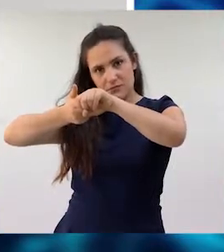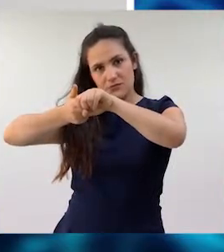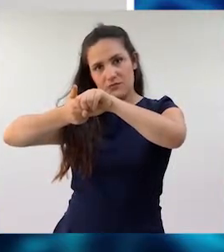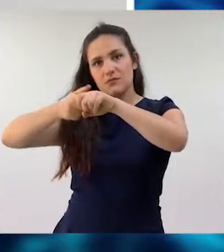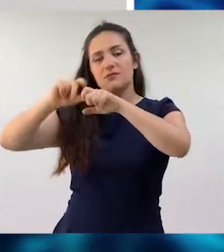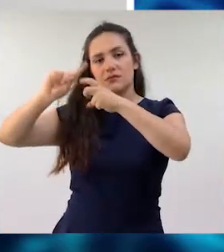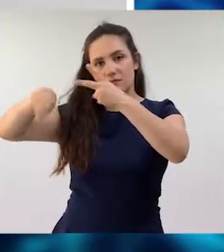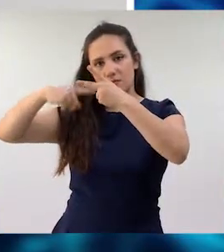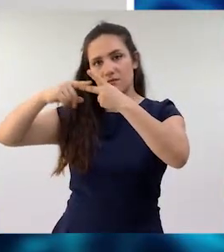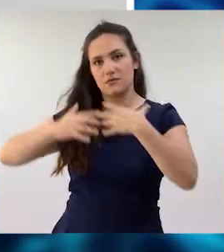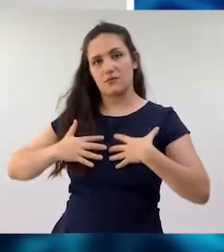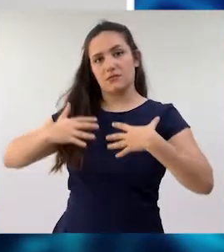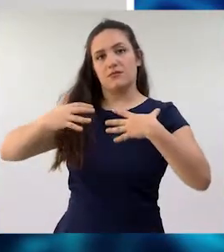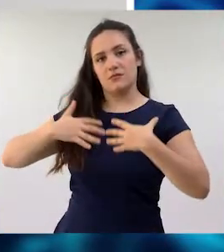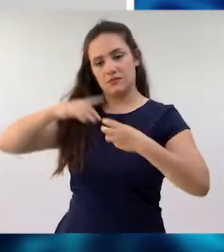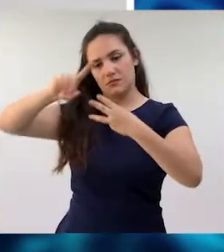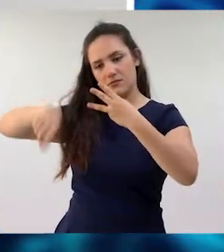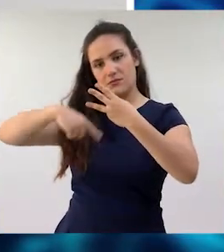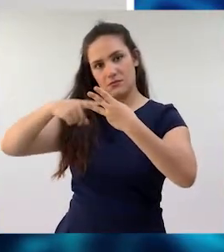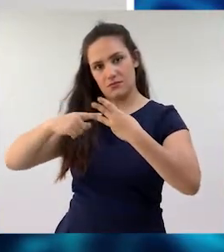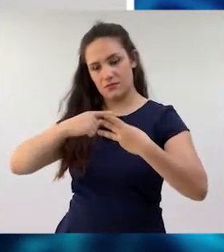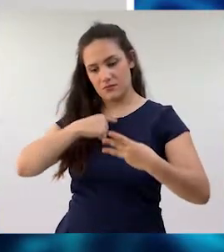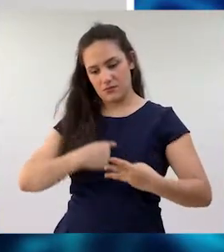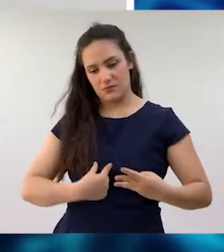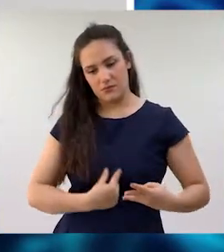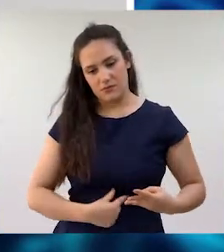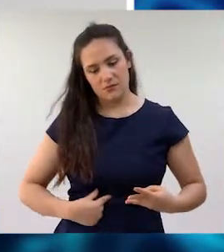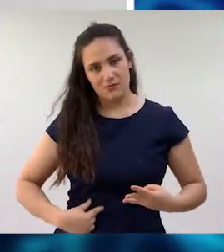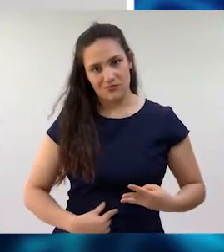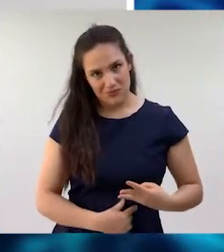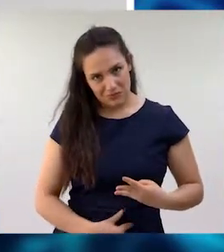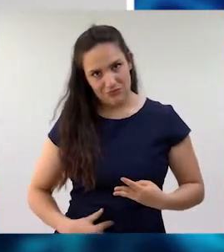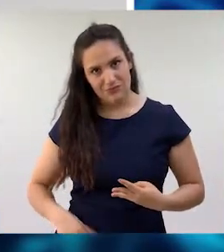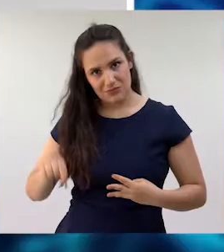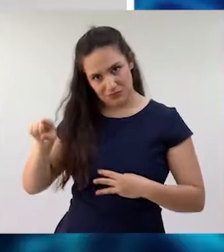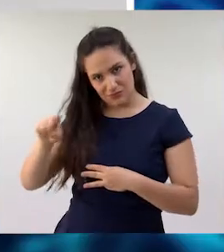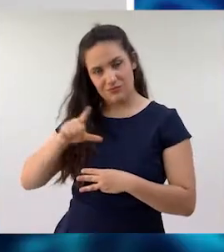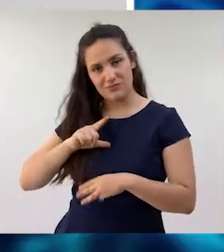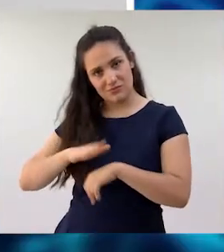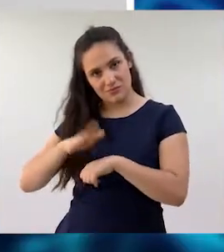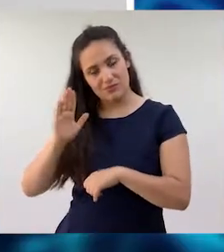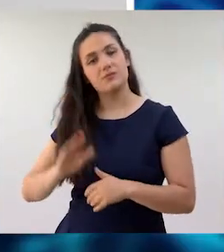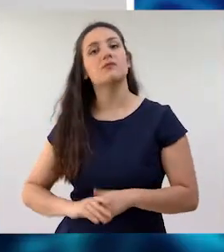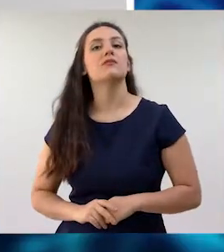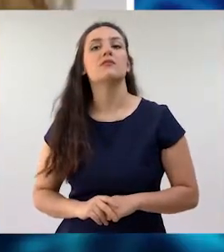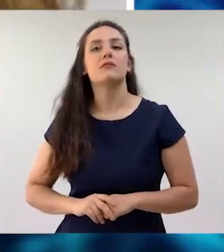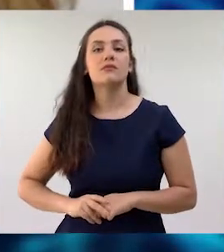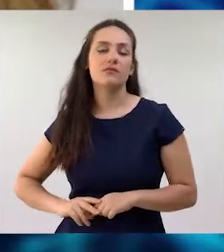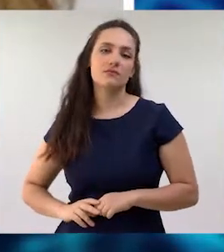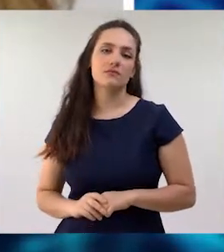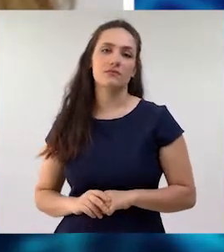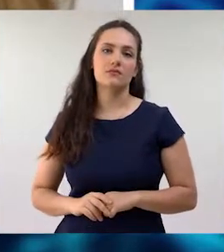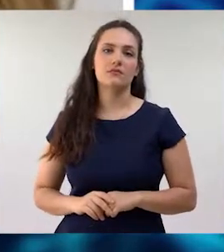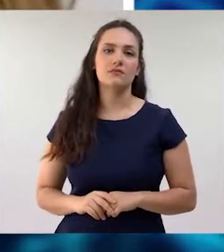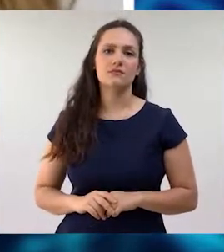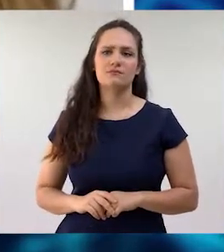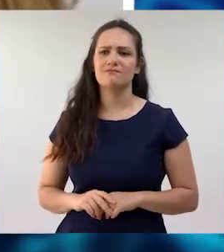seguida trato respiratório e em terceiro de intestino. Na verdade, o câncer de intestino